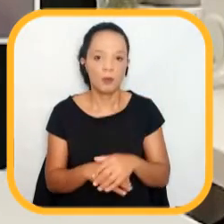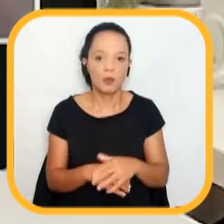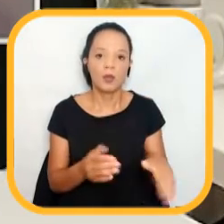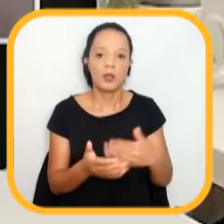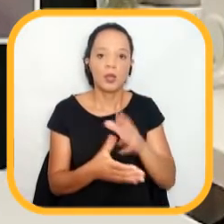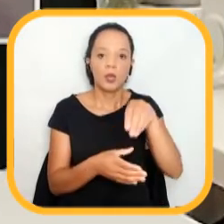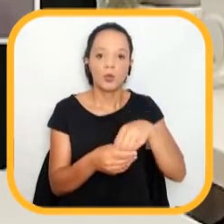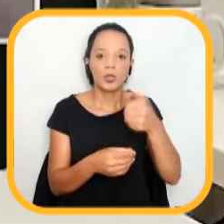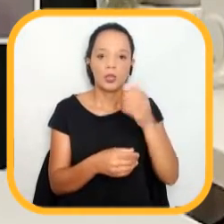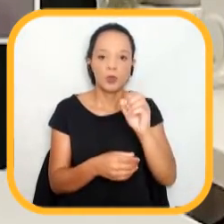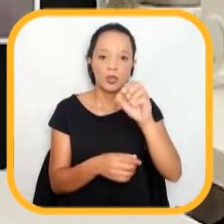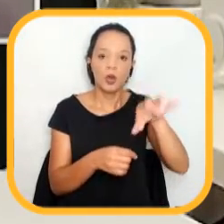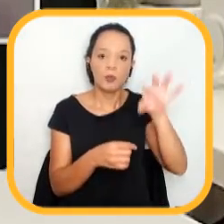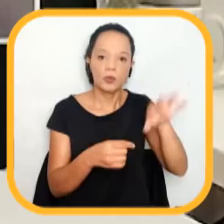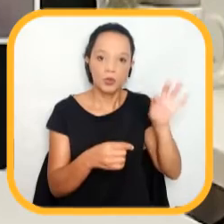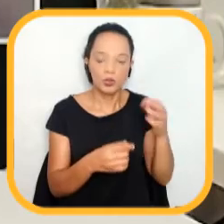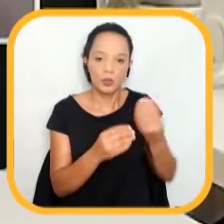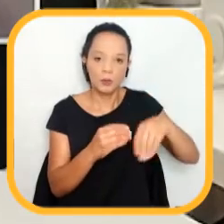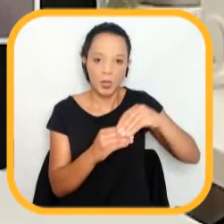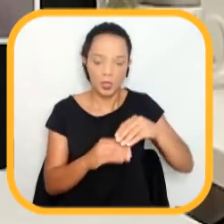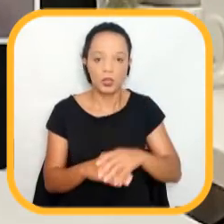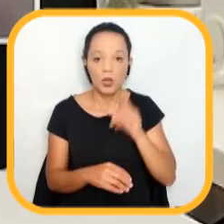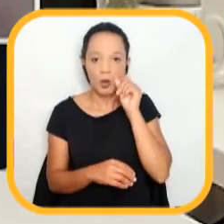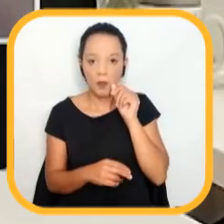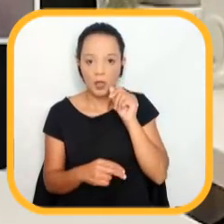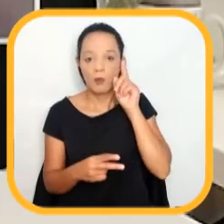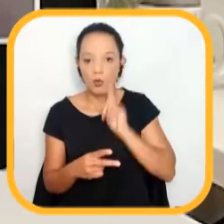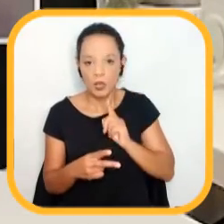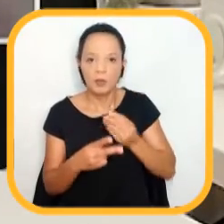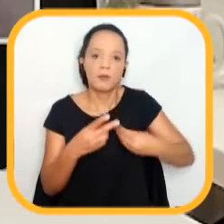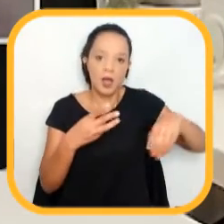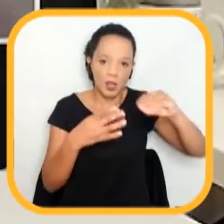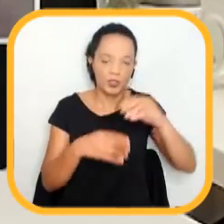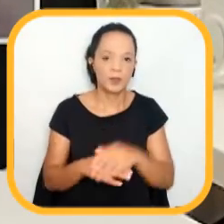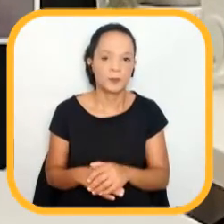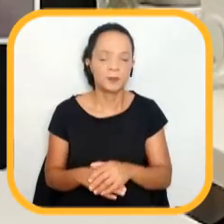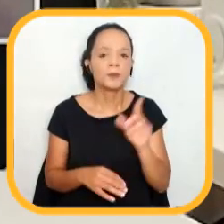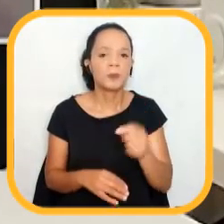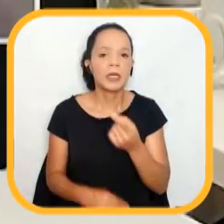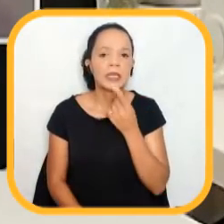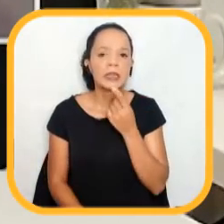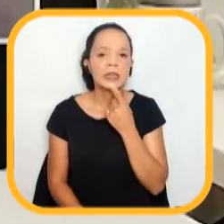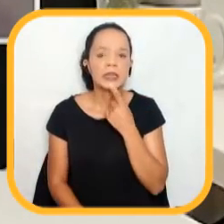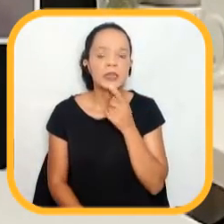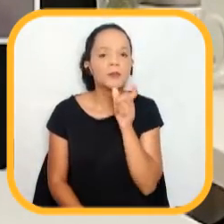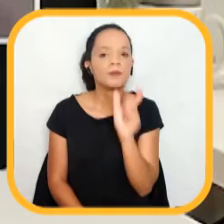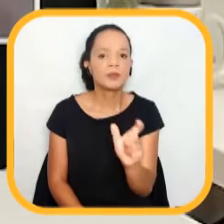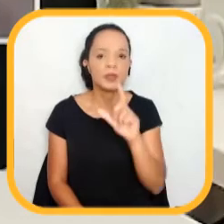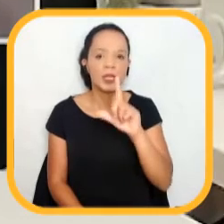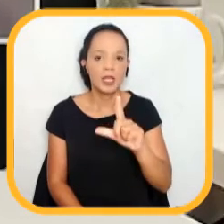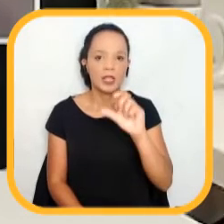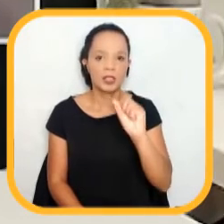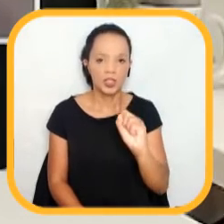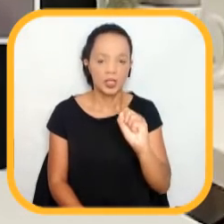pouco tempo passou a incluir mais de 50 opções de género, para além de homem e mulher. E sabes o que significa a